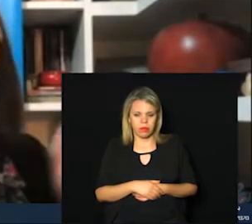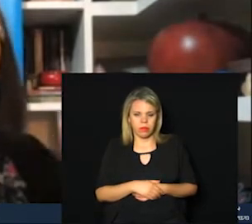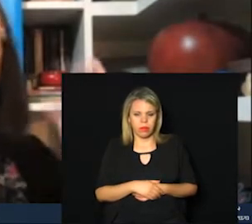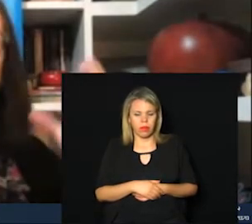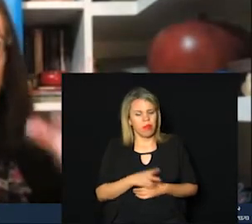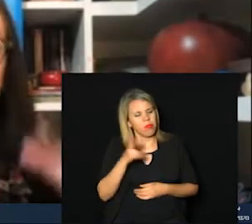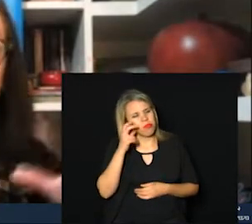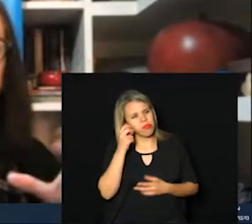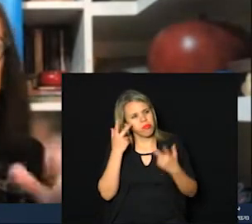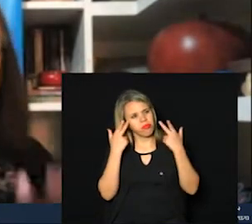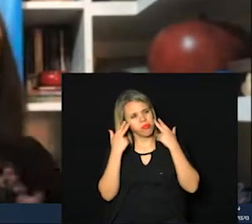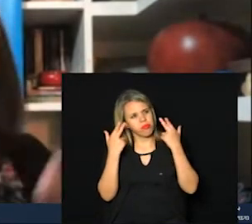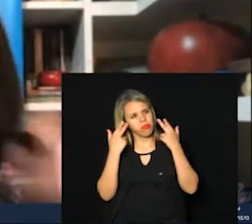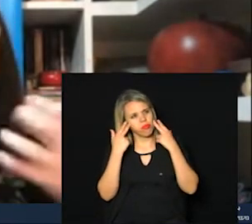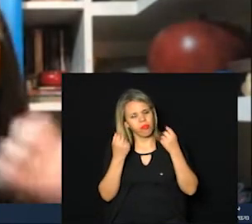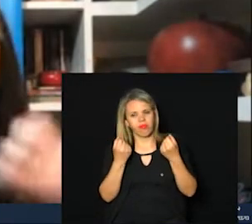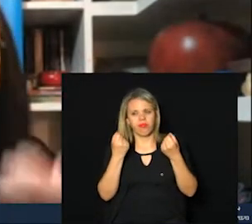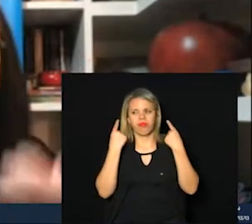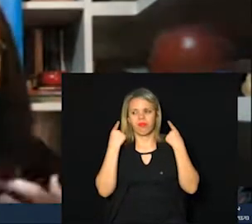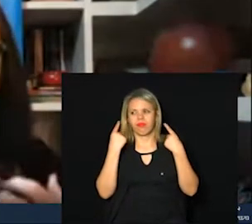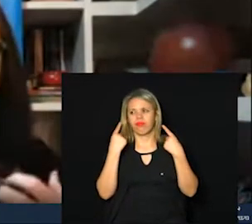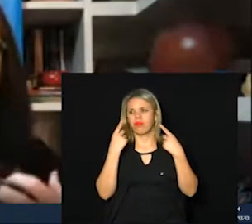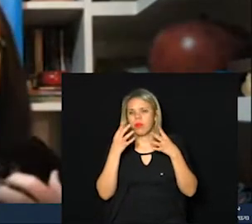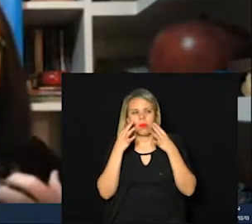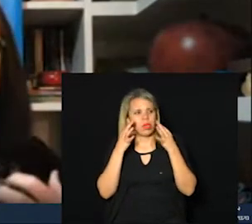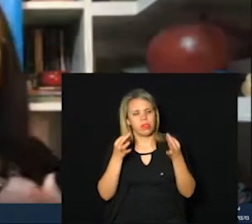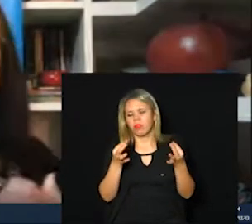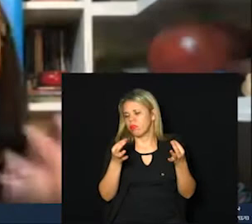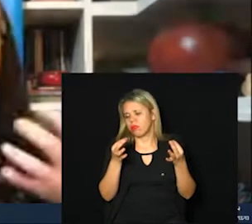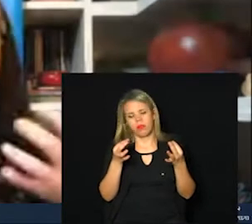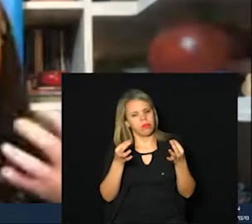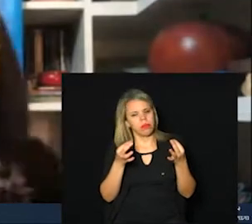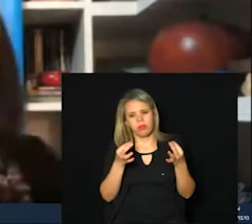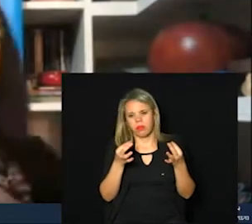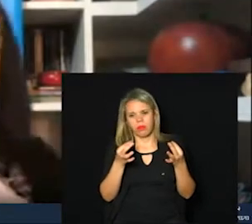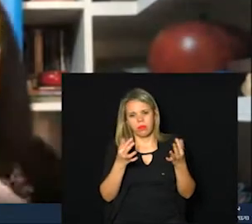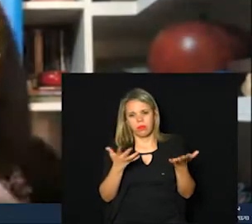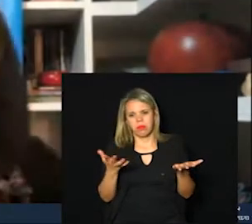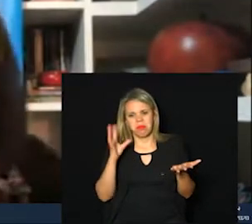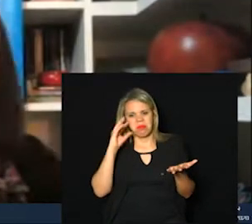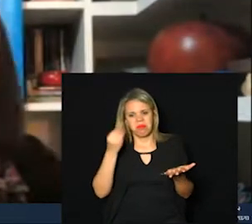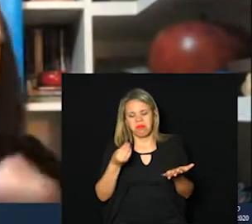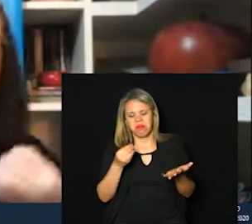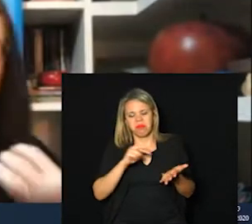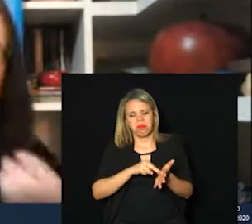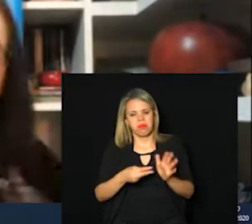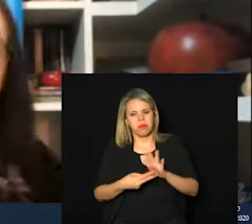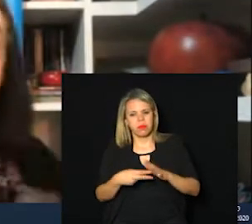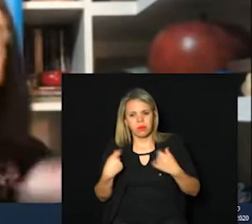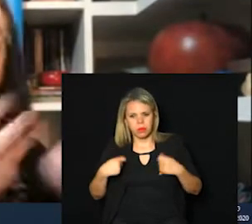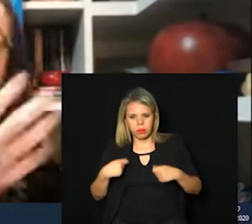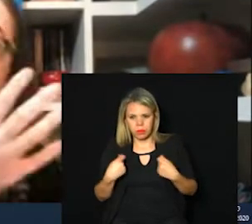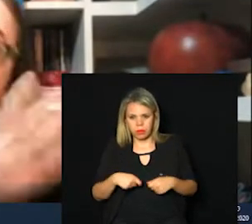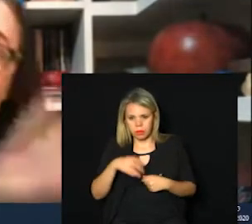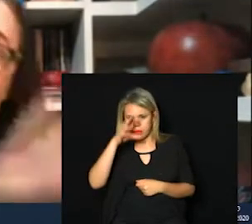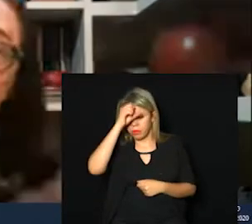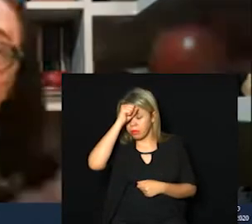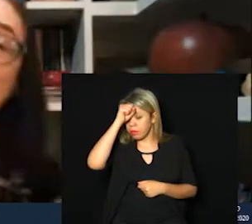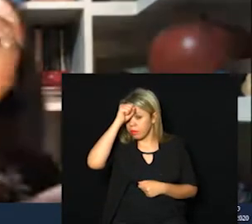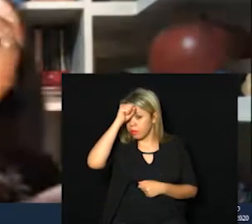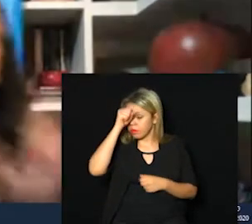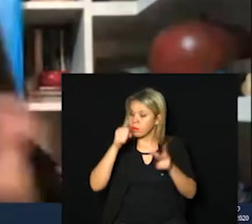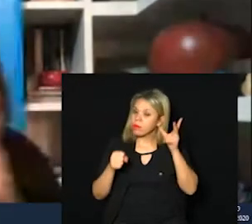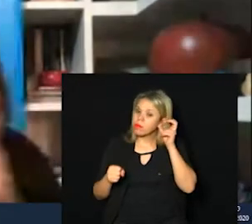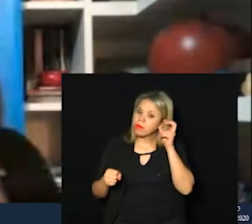escutamos sem ouvir e sem compreender. e precisamos aprender a